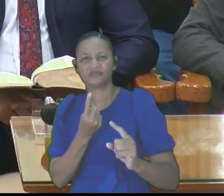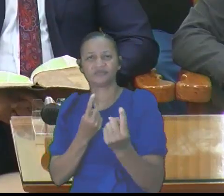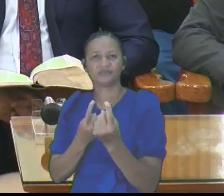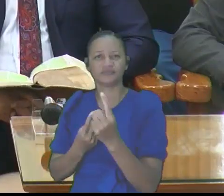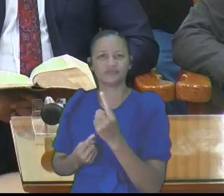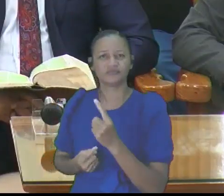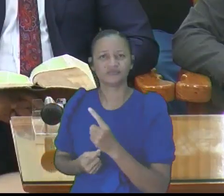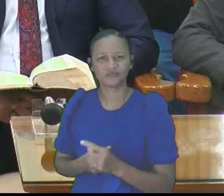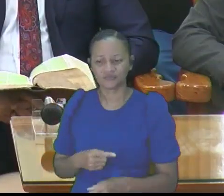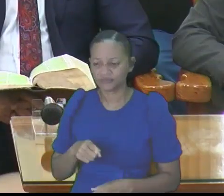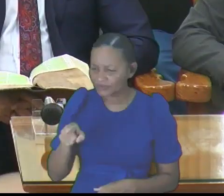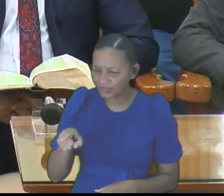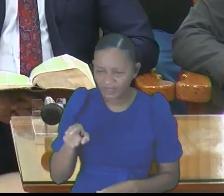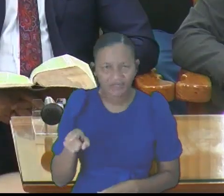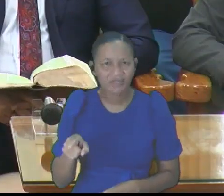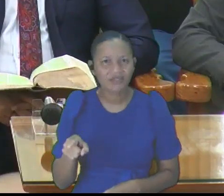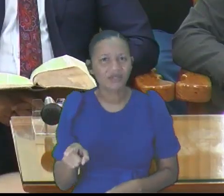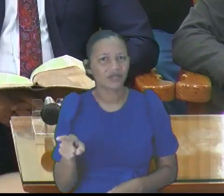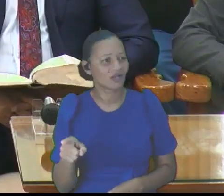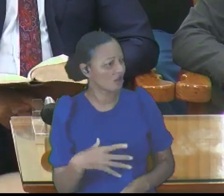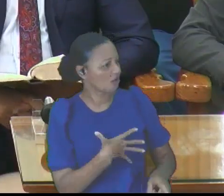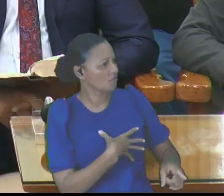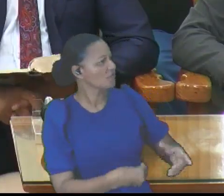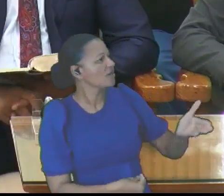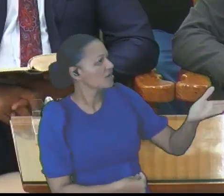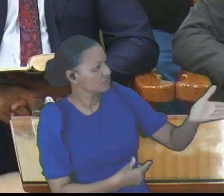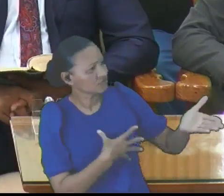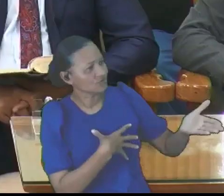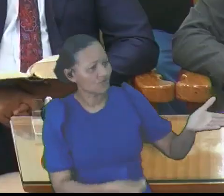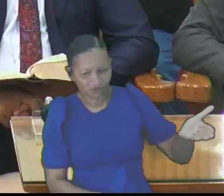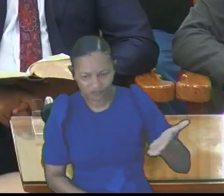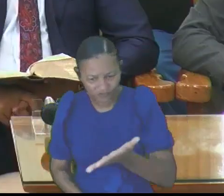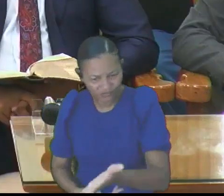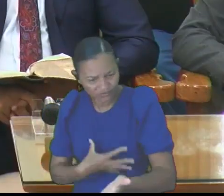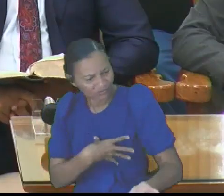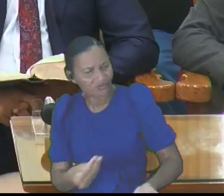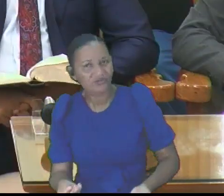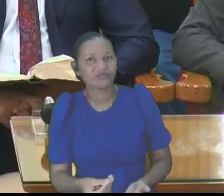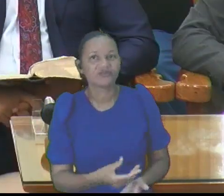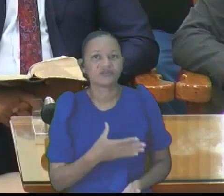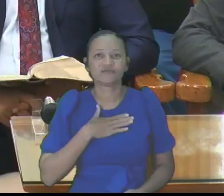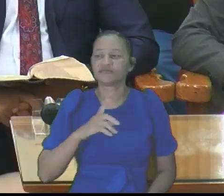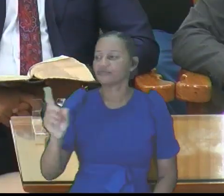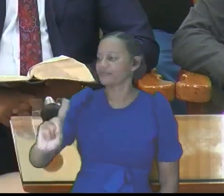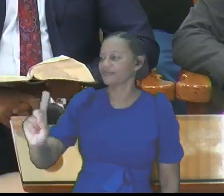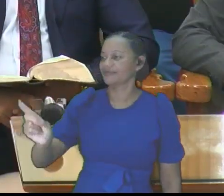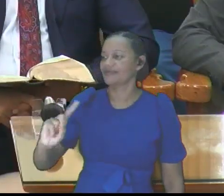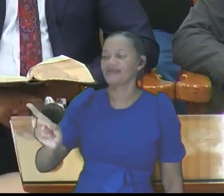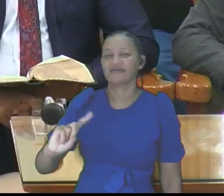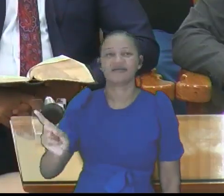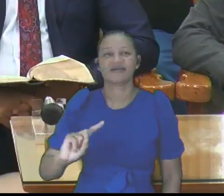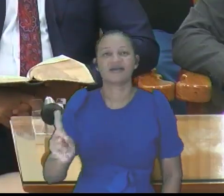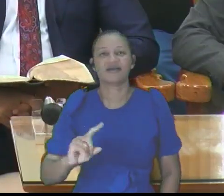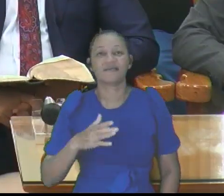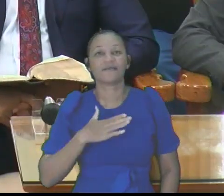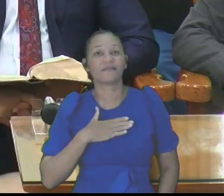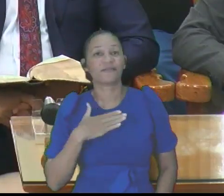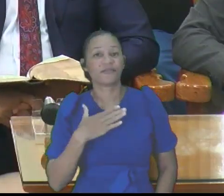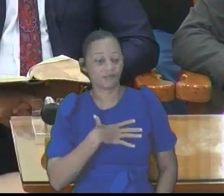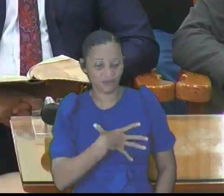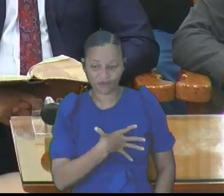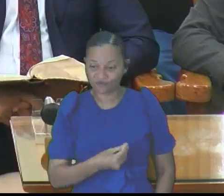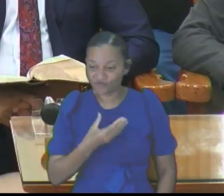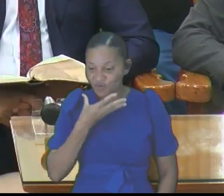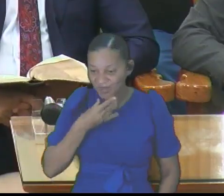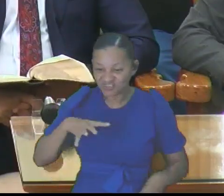três. Aí alguém disse: esse menino aí é o filho da irmã. Ô irmã fulana, olha seu filho aqui. Ela disse: meu mesmo não, glória a Jesus. O meu filho está parecendo